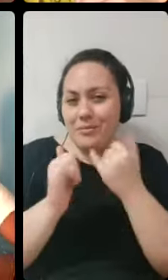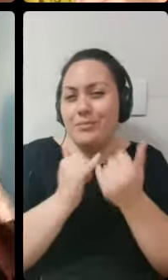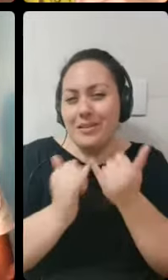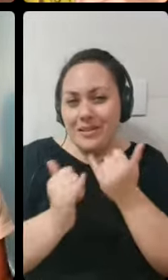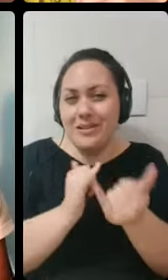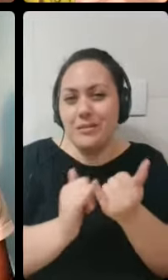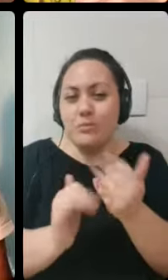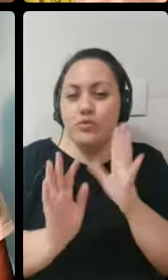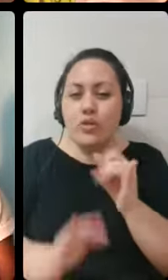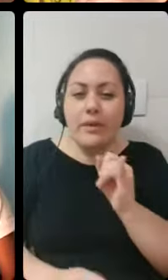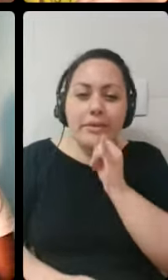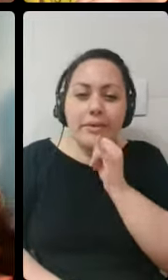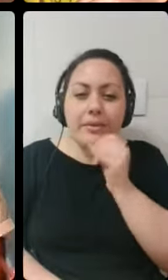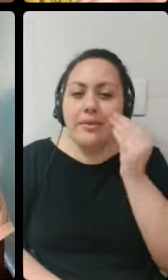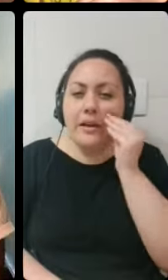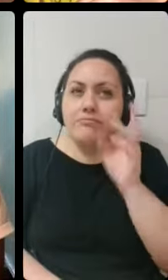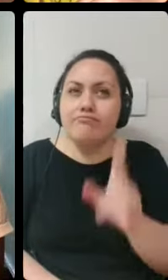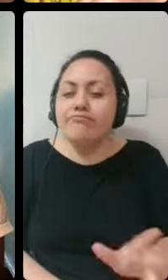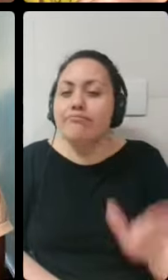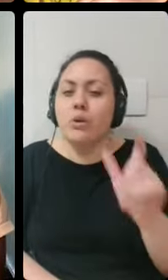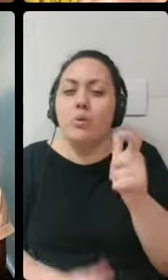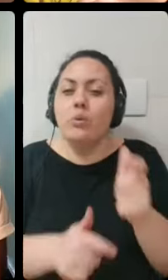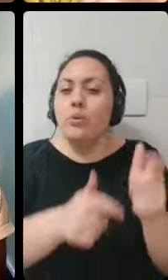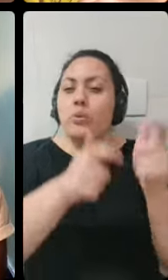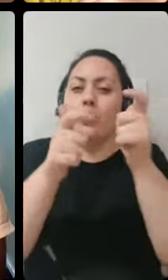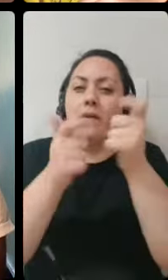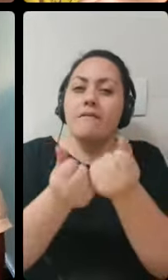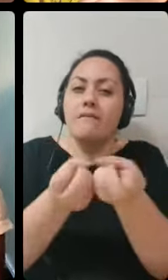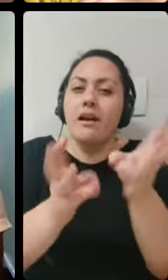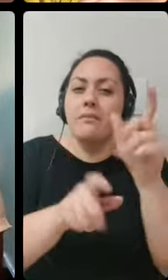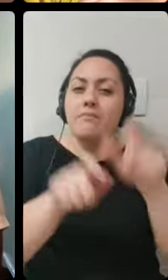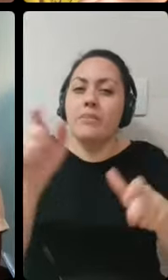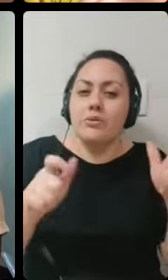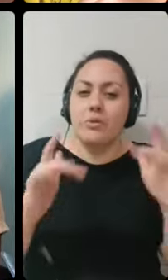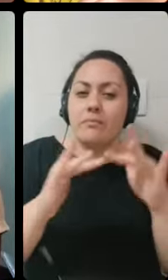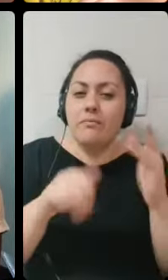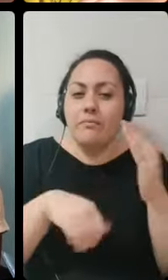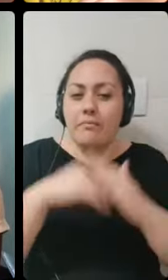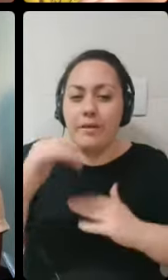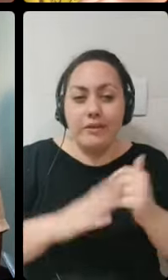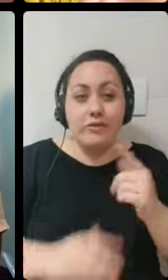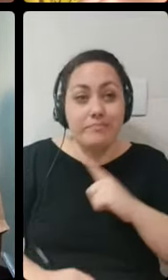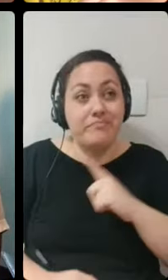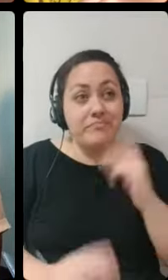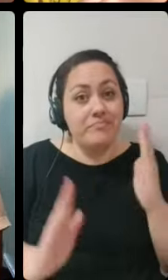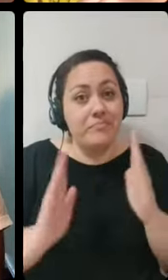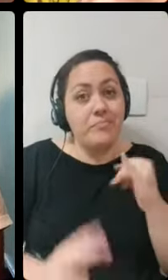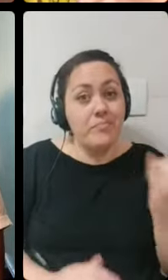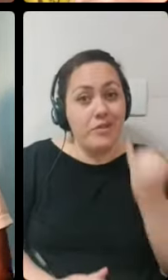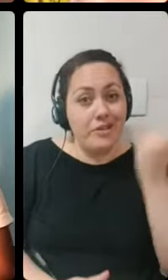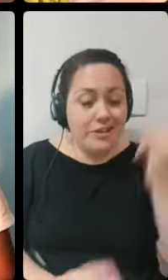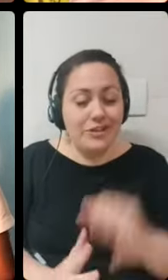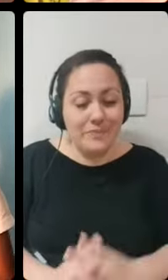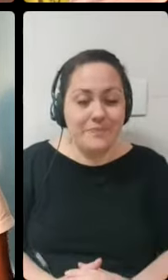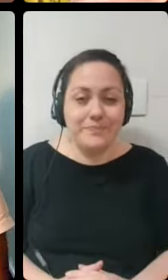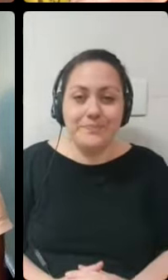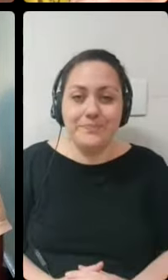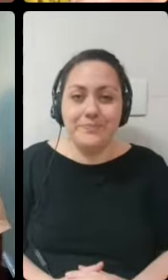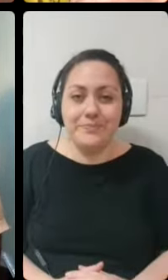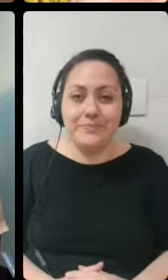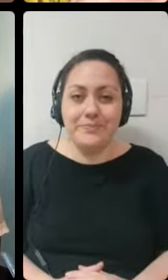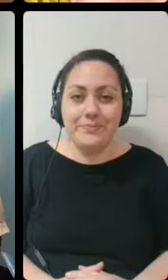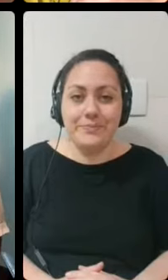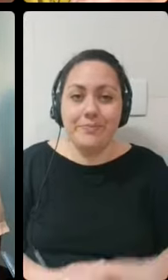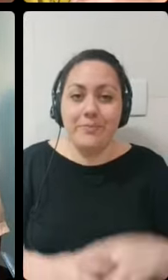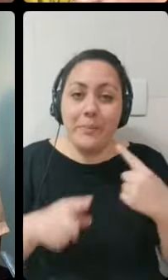testou em muitos lugares, com muitos públicos. Então, acho que isso é uma etapa bem importante, né? A gente já vai aprendendo desde a